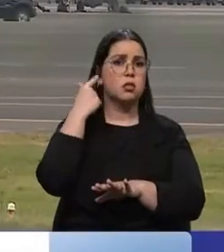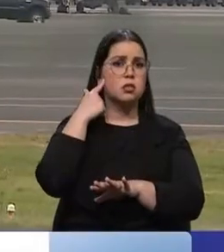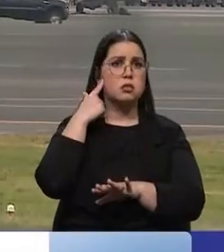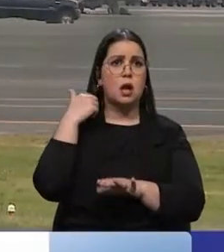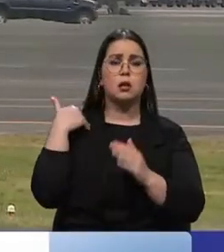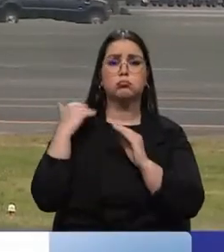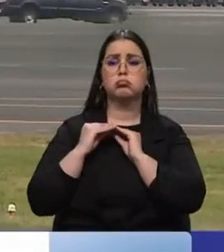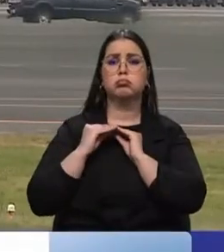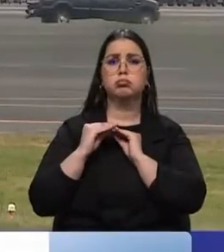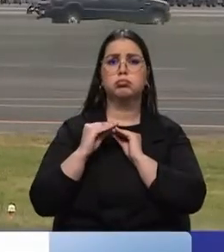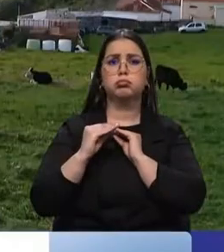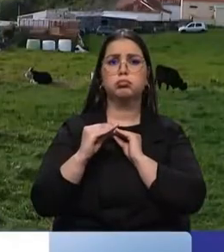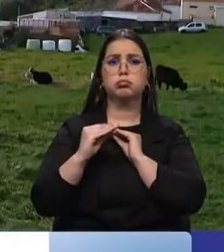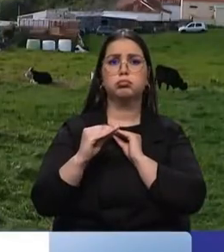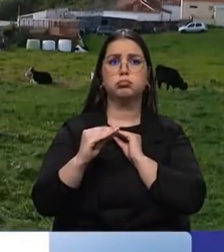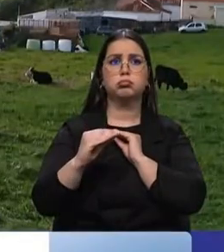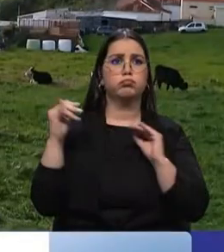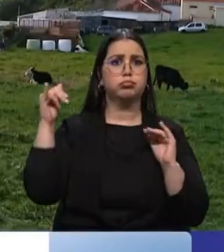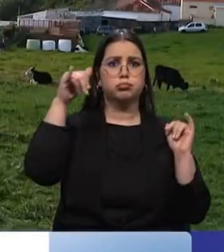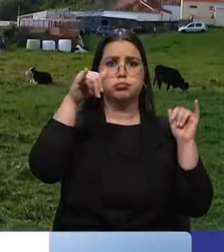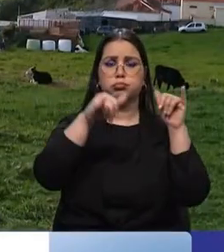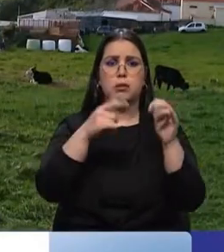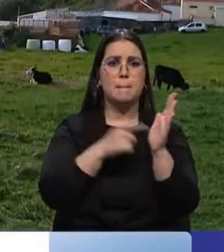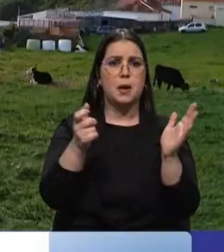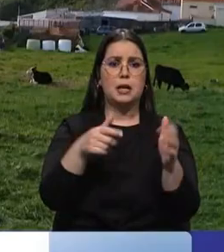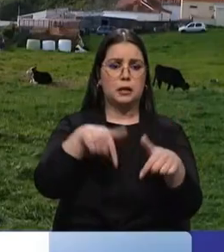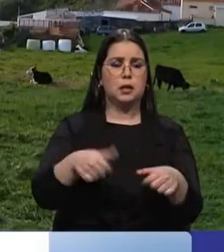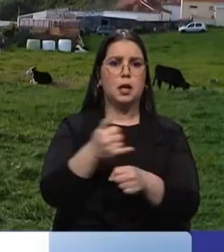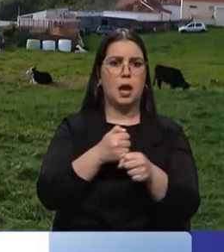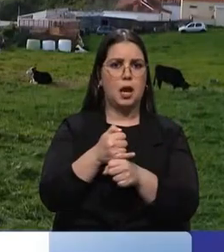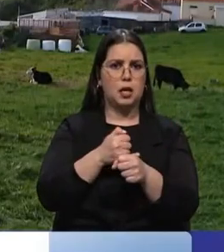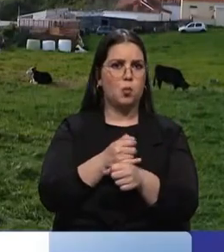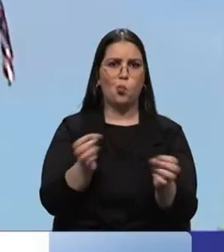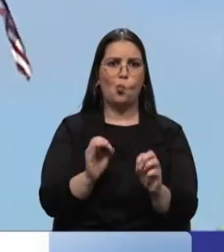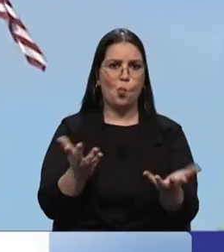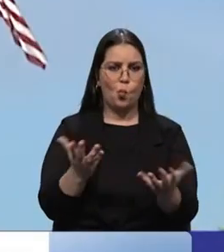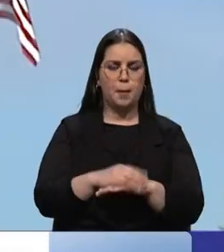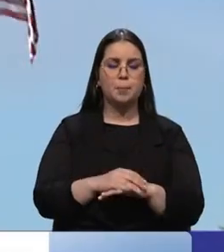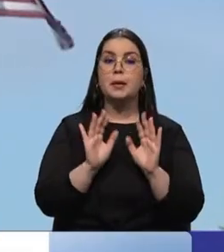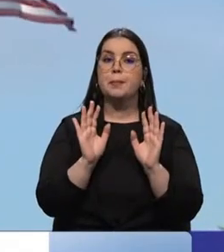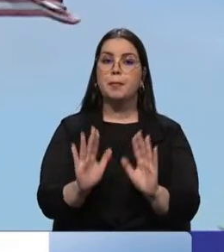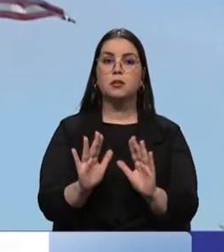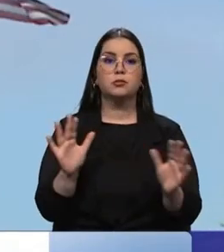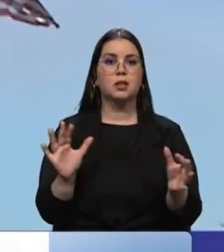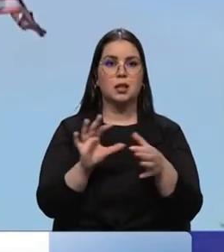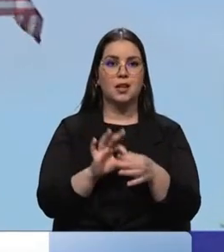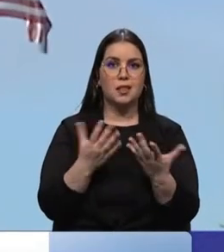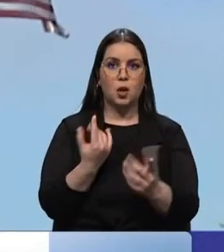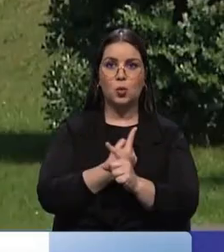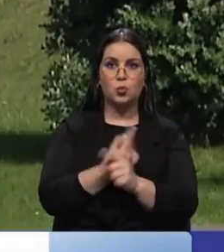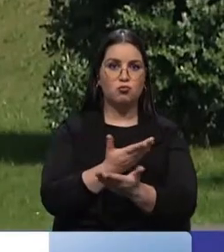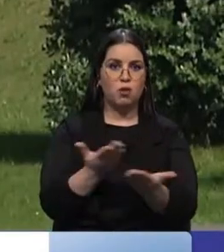não ouvirmos aviões norte-americanos a sobrevoar aqui a Ilha Terceira. De qualquer forma, Em relação a